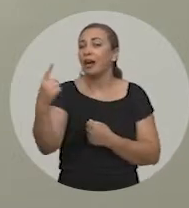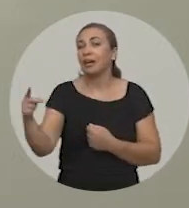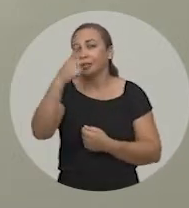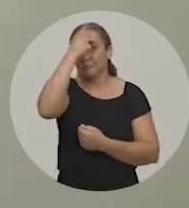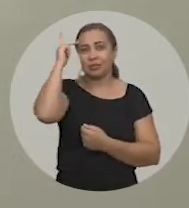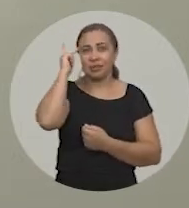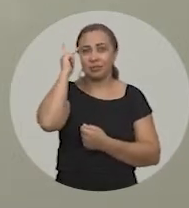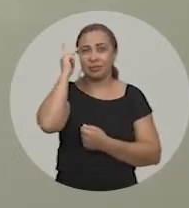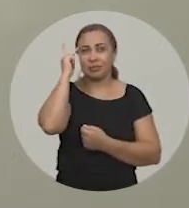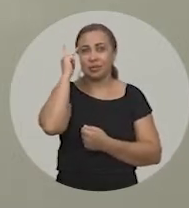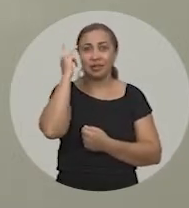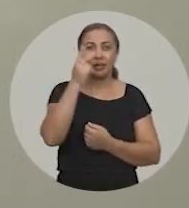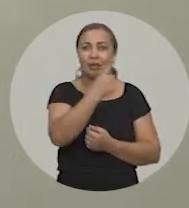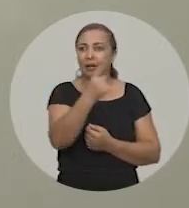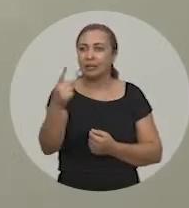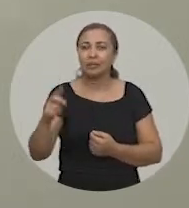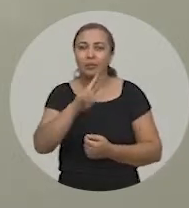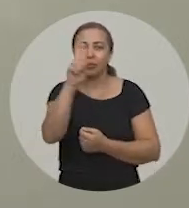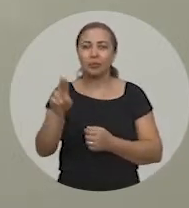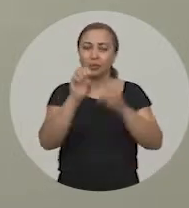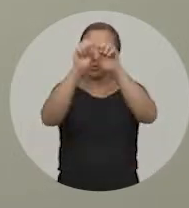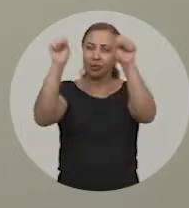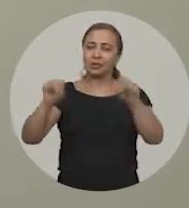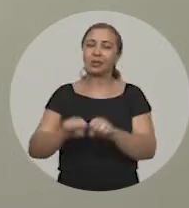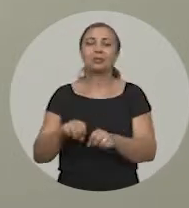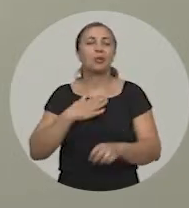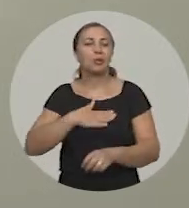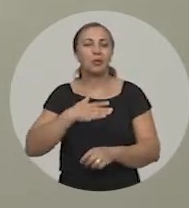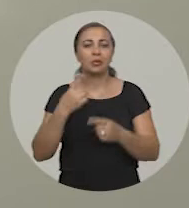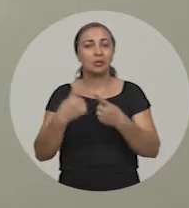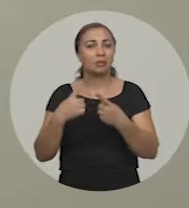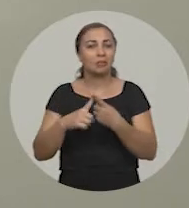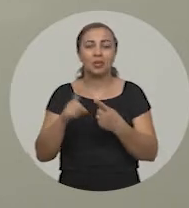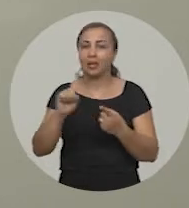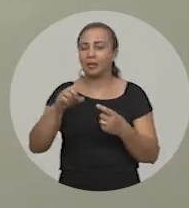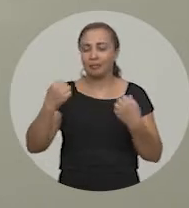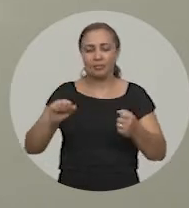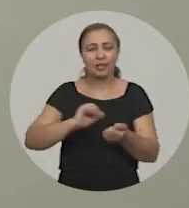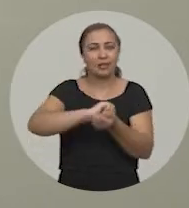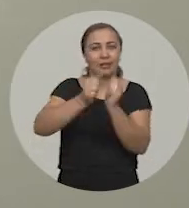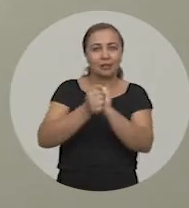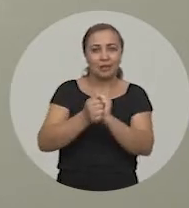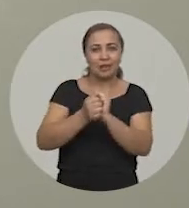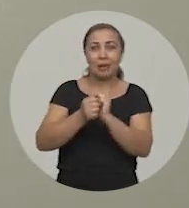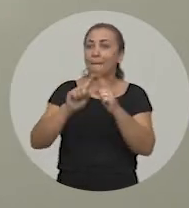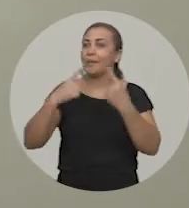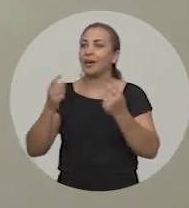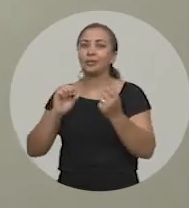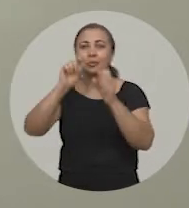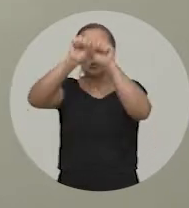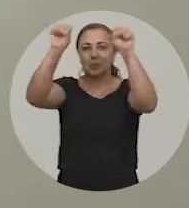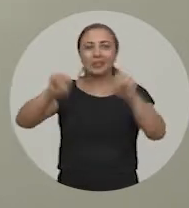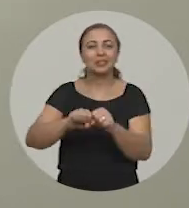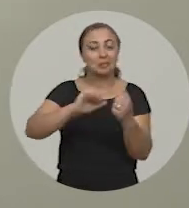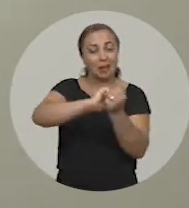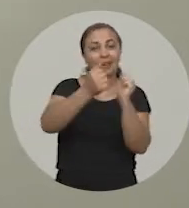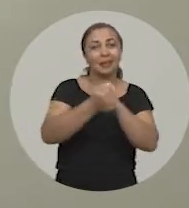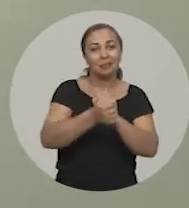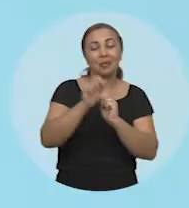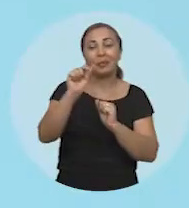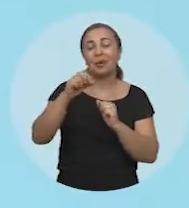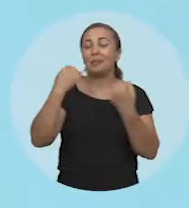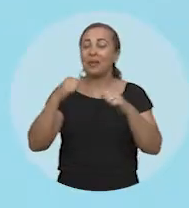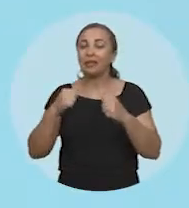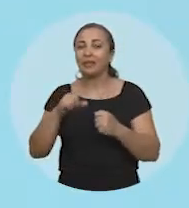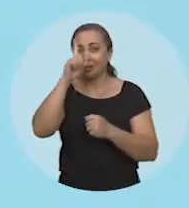então eles usam sistema gostam do sistema e também por isso Eles não precisam se adaptar o sistema o sistema se adapta às necessidades